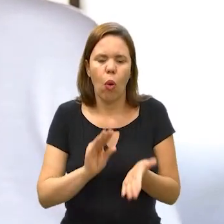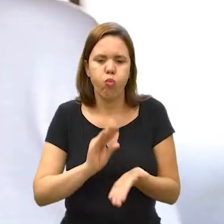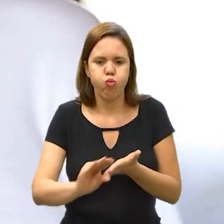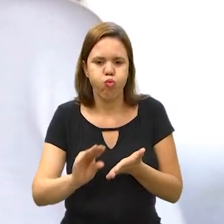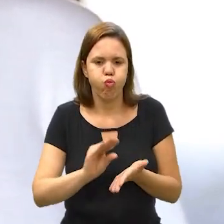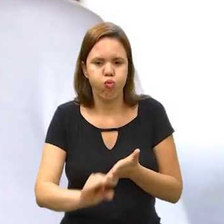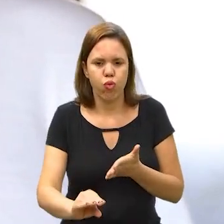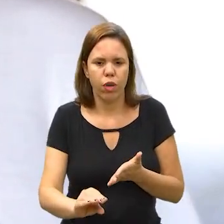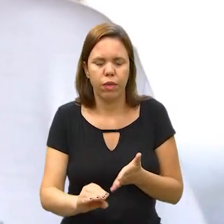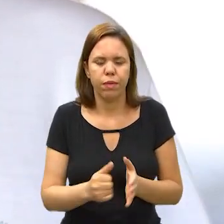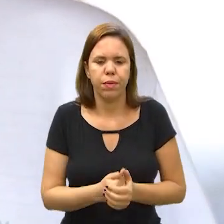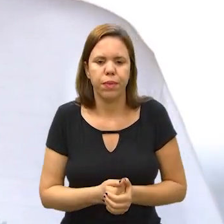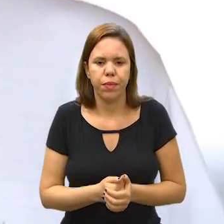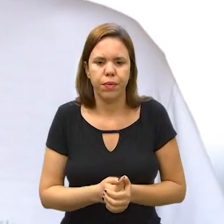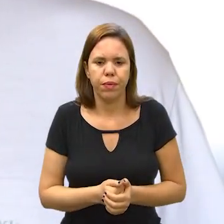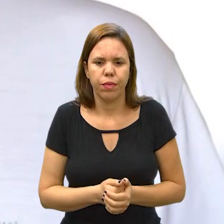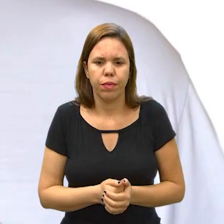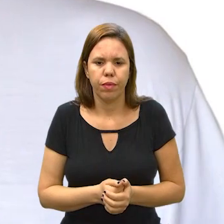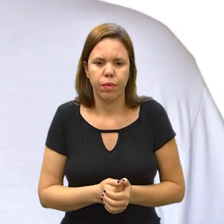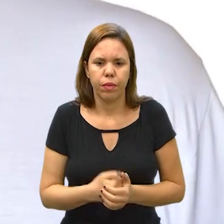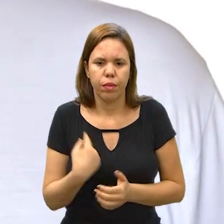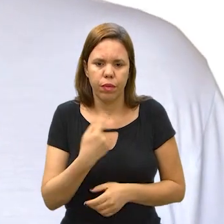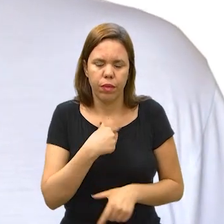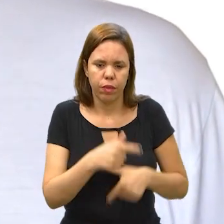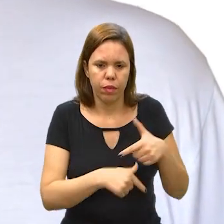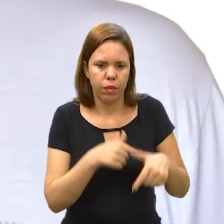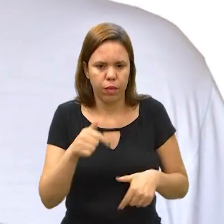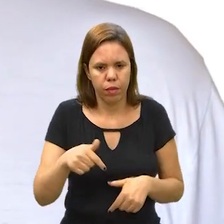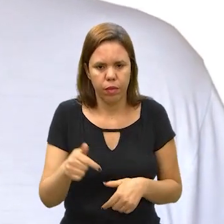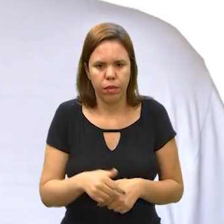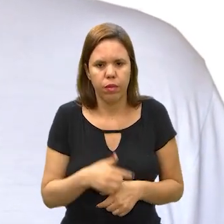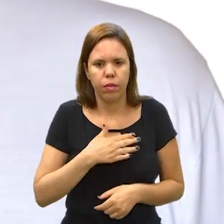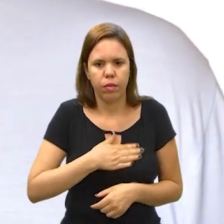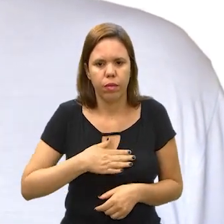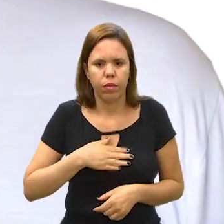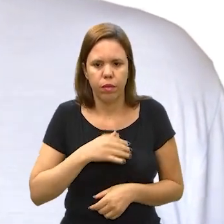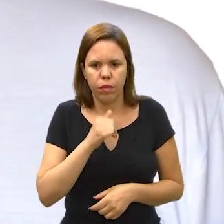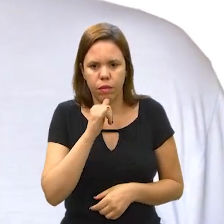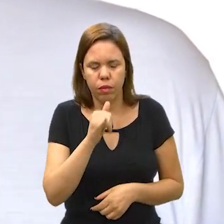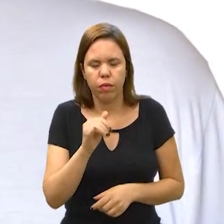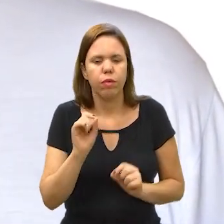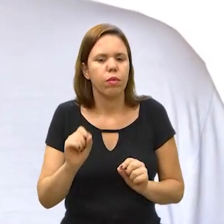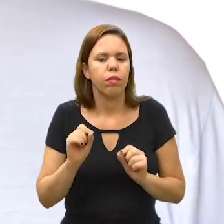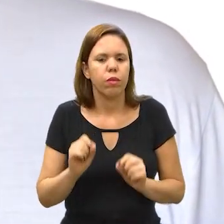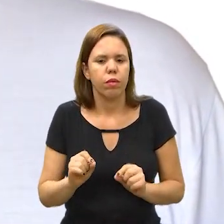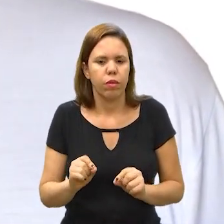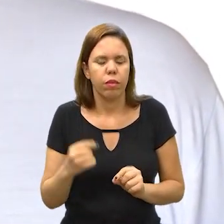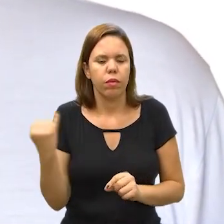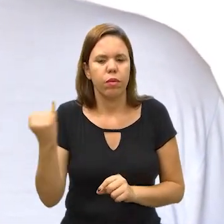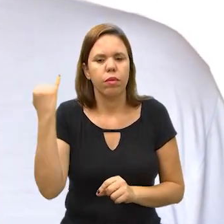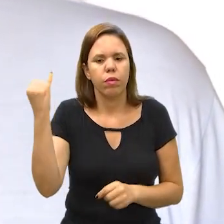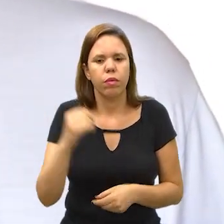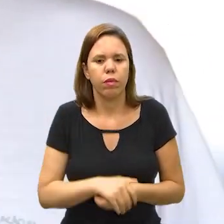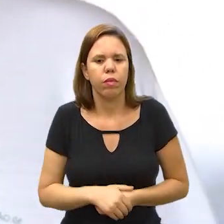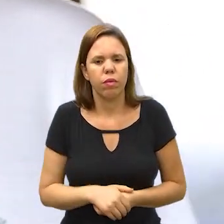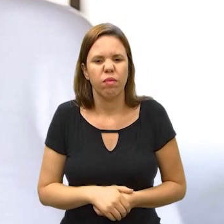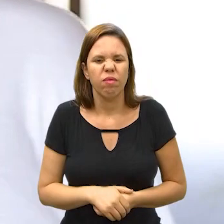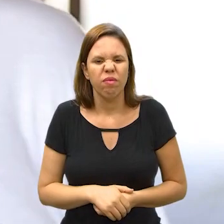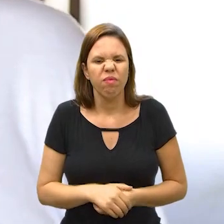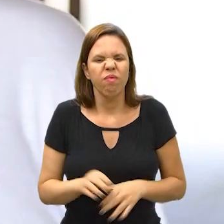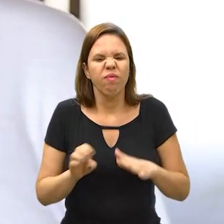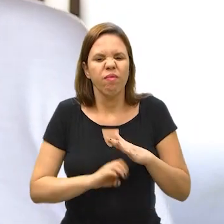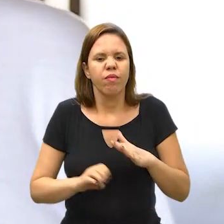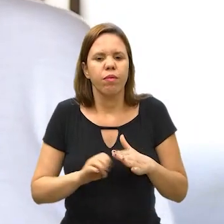financeira dentro do nosso trabalho. Eu gostaria de dar um adendo aqui para ver a importância que